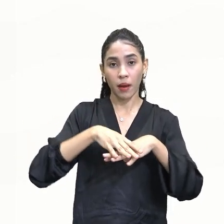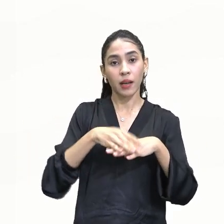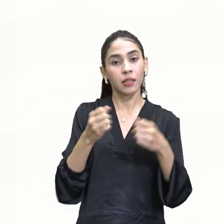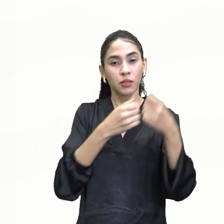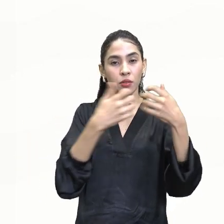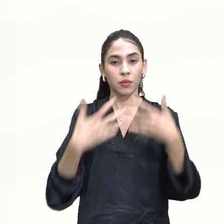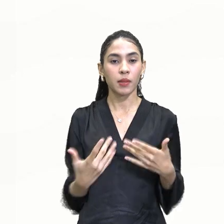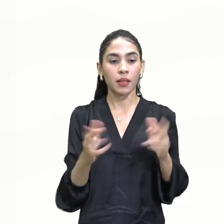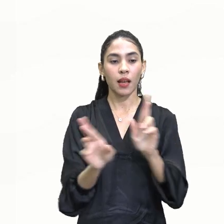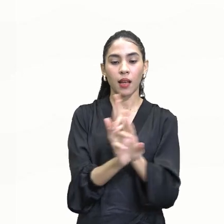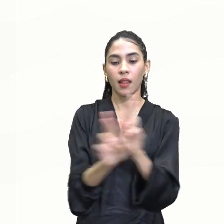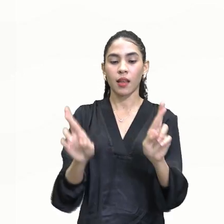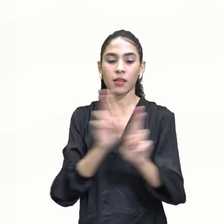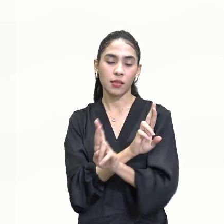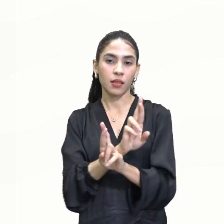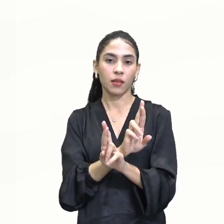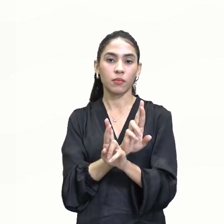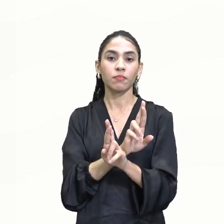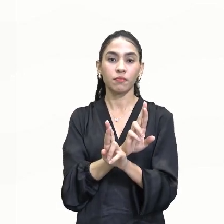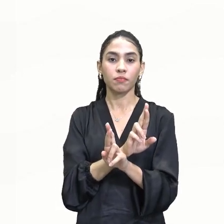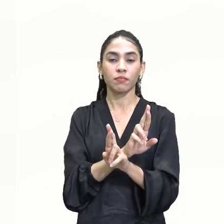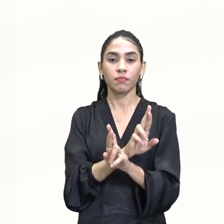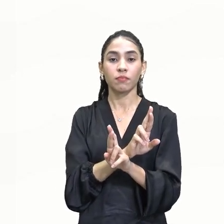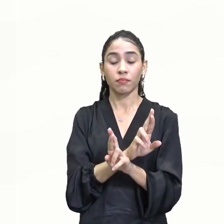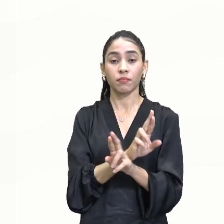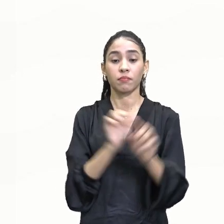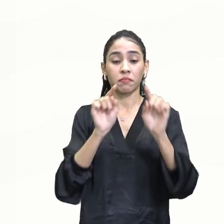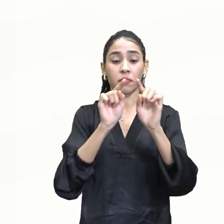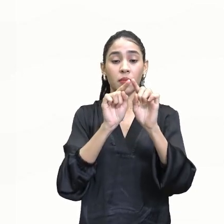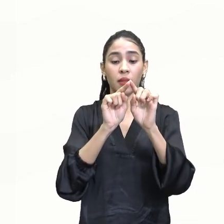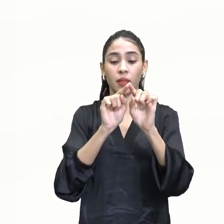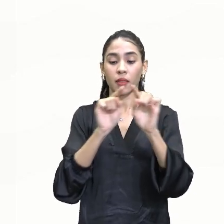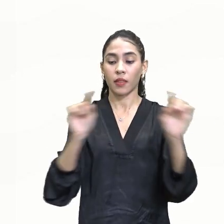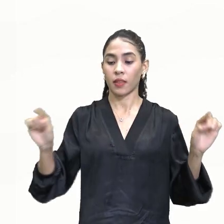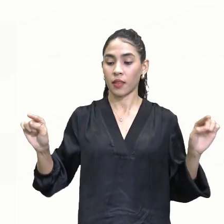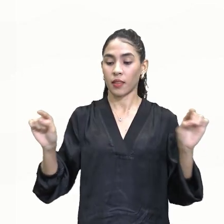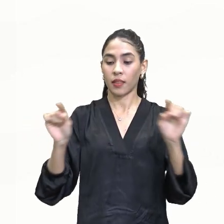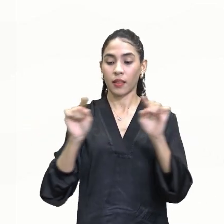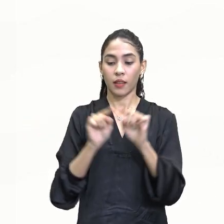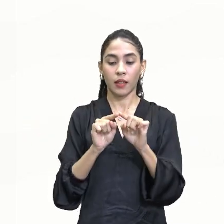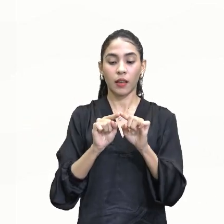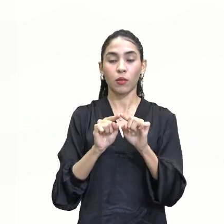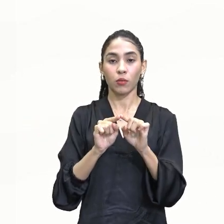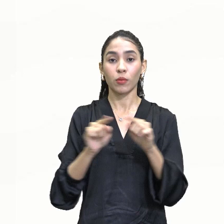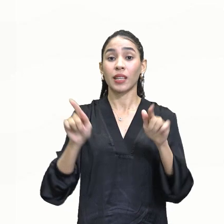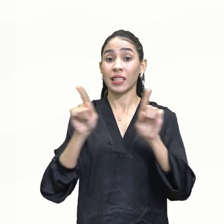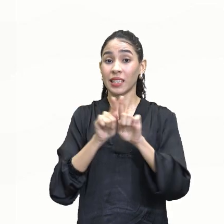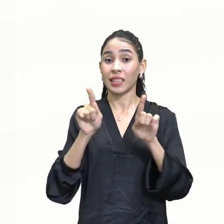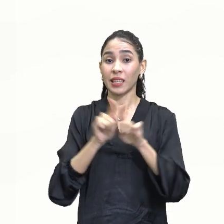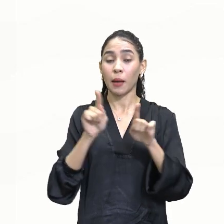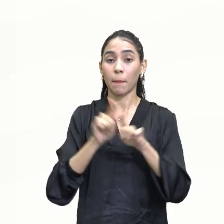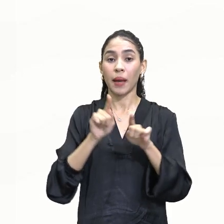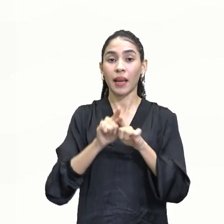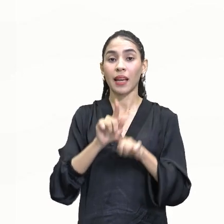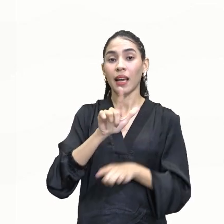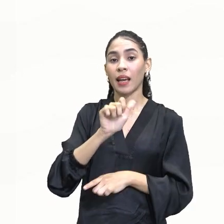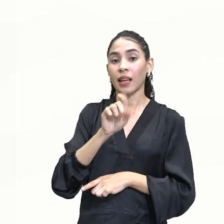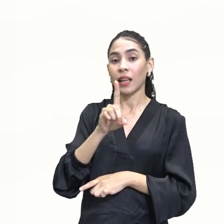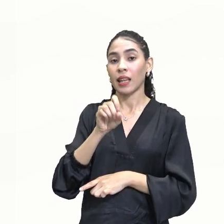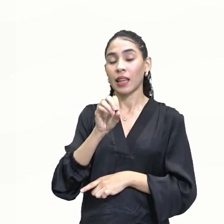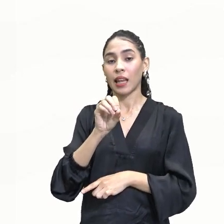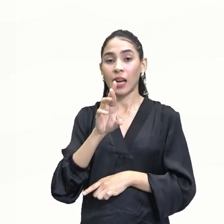as relações entre os ângulos de um triângulo e os comprimentos de seus lados. As principais